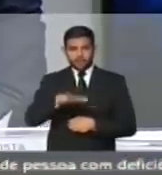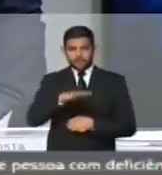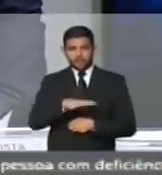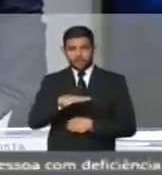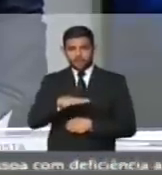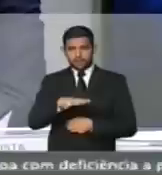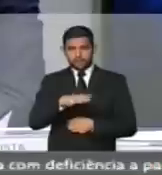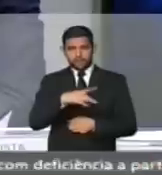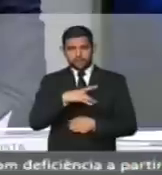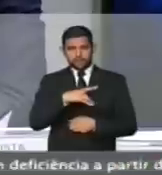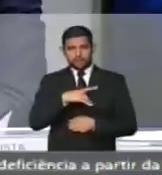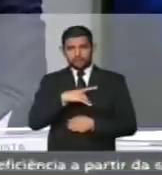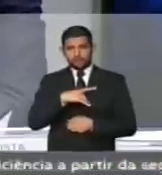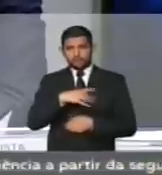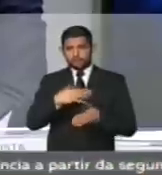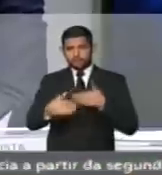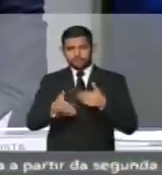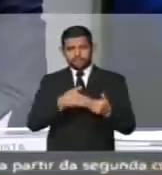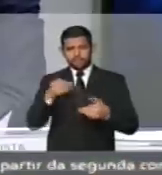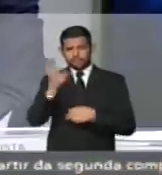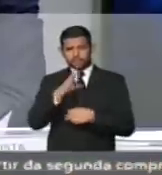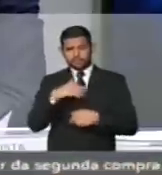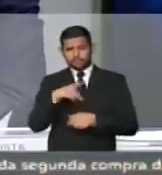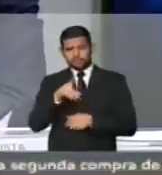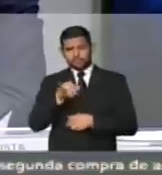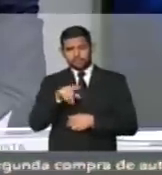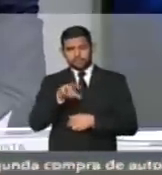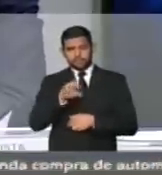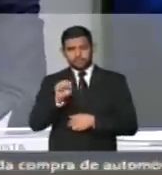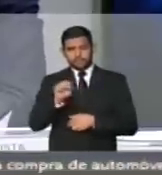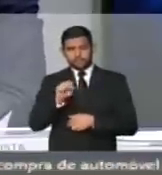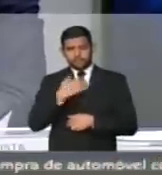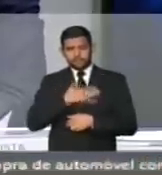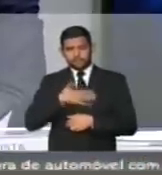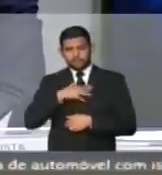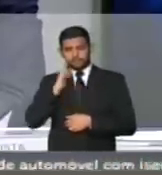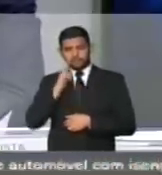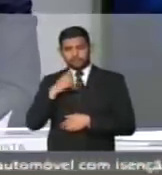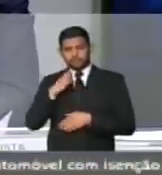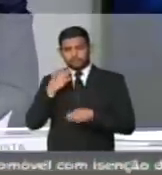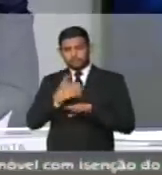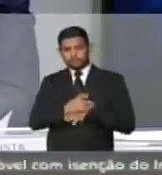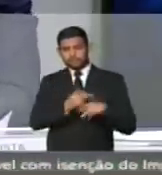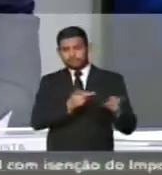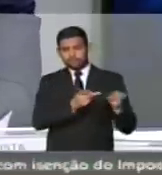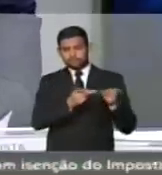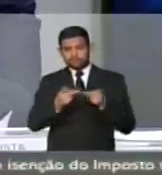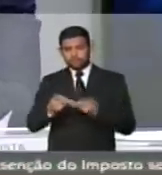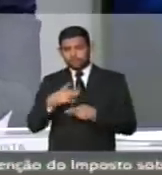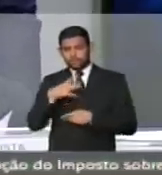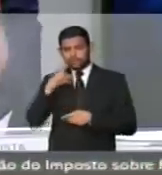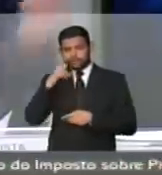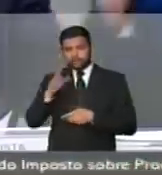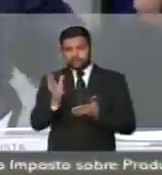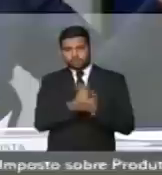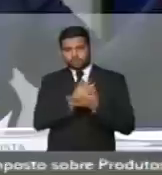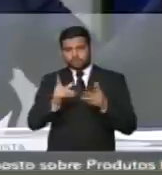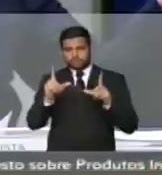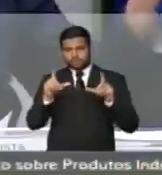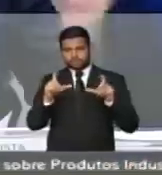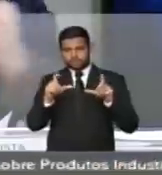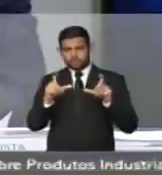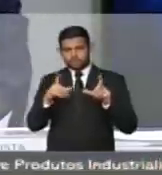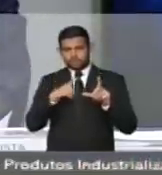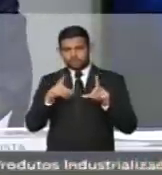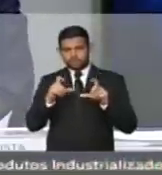área paupérrima do Brasil, 1.000 megawatts, gostaria que os senhores fossem visitar, ou pelo menos ver algumas fotos. Fala isso, não tem umas